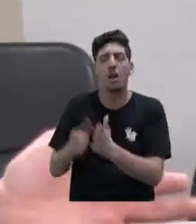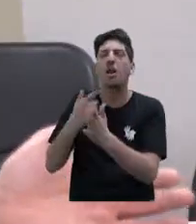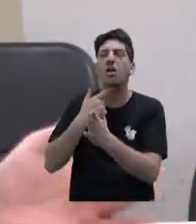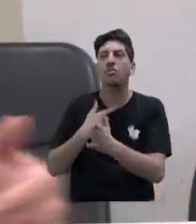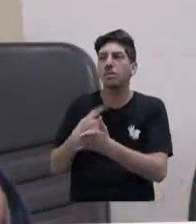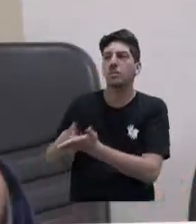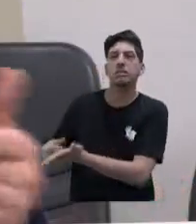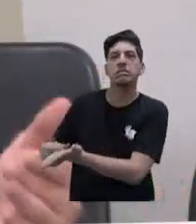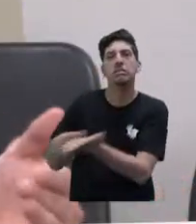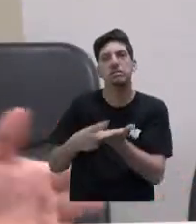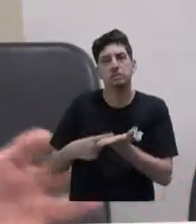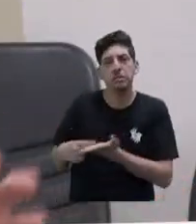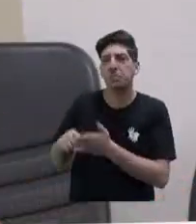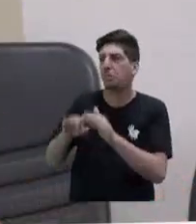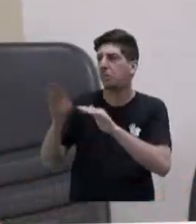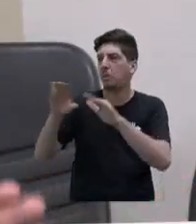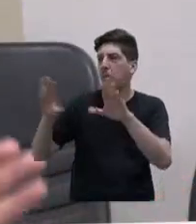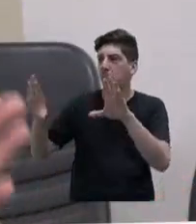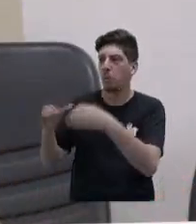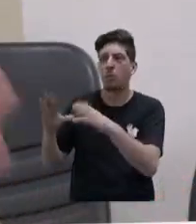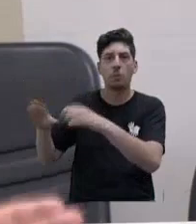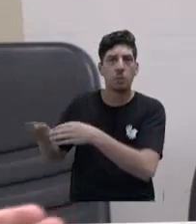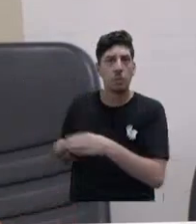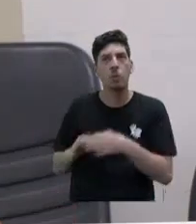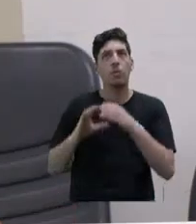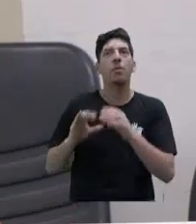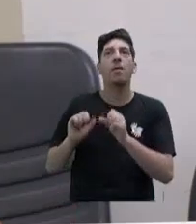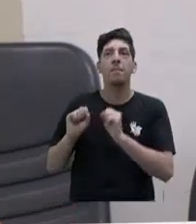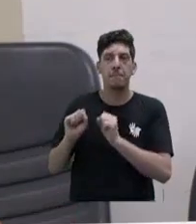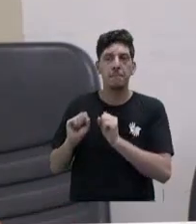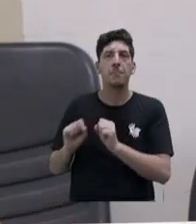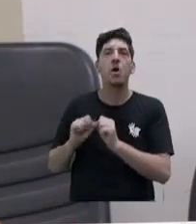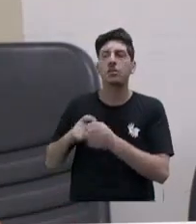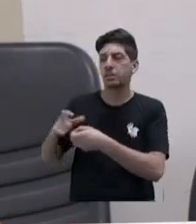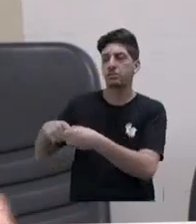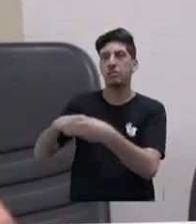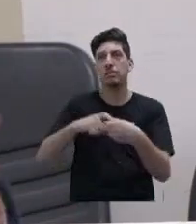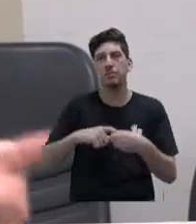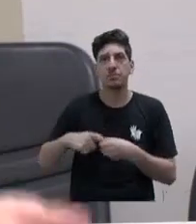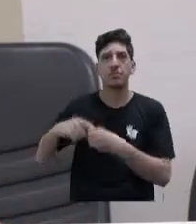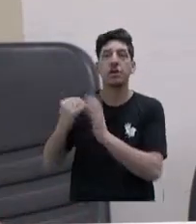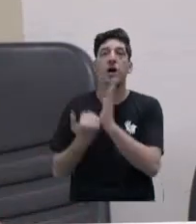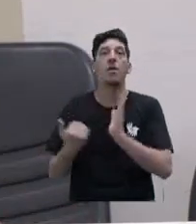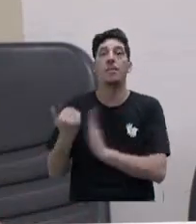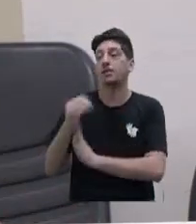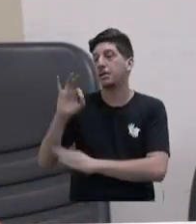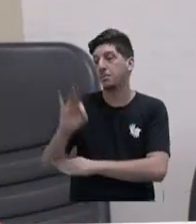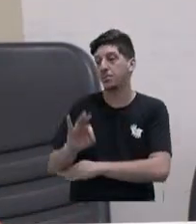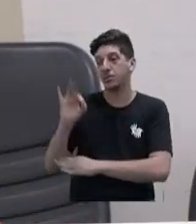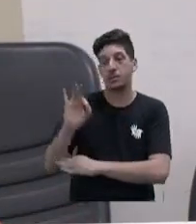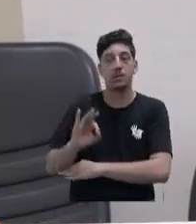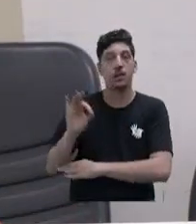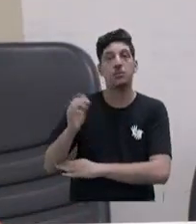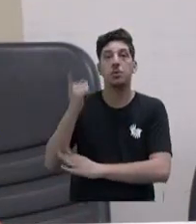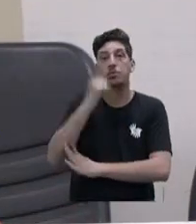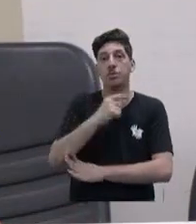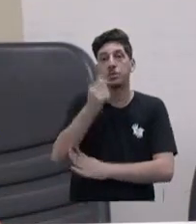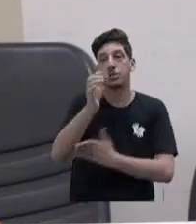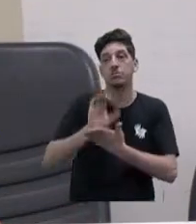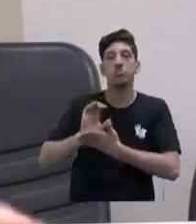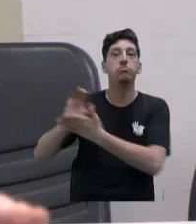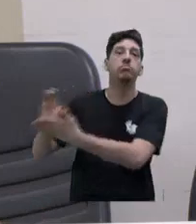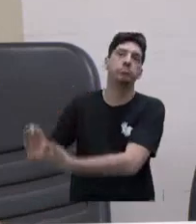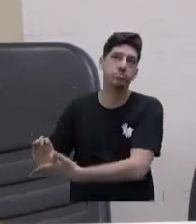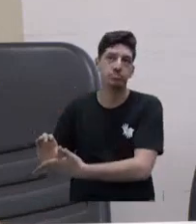juntar aleatoriamente, eles podem fazer consórcios, aumentar a alíquota para que o recurso